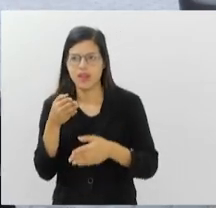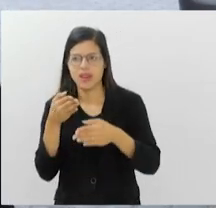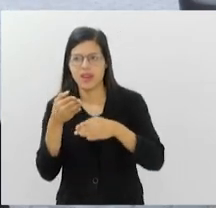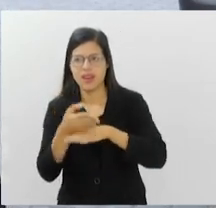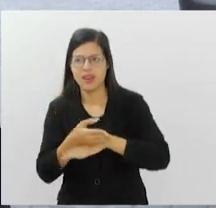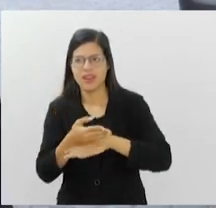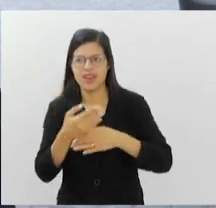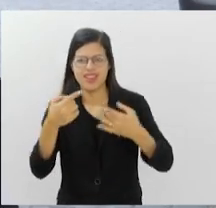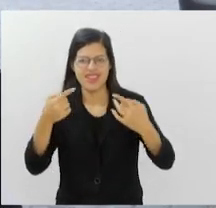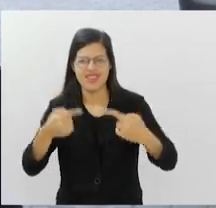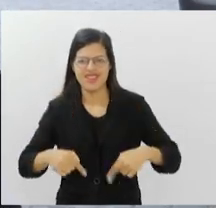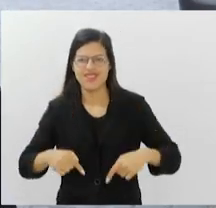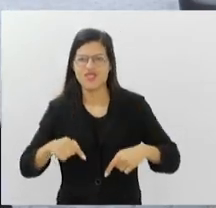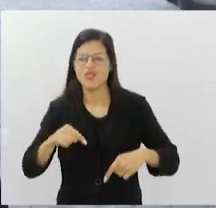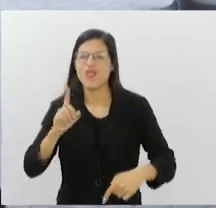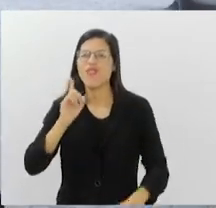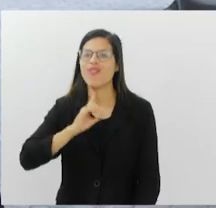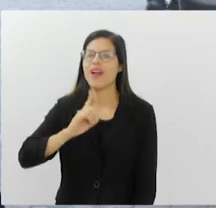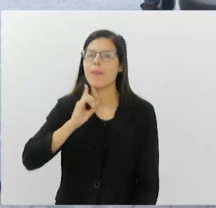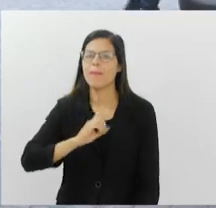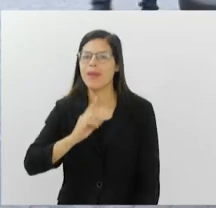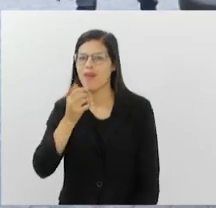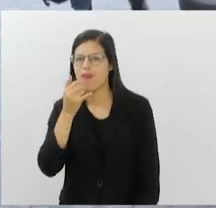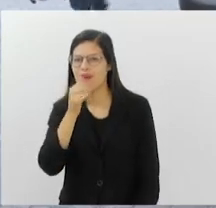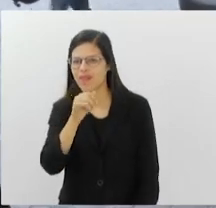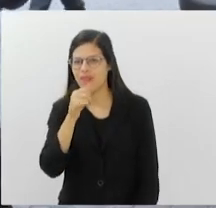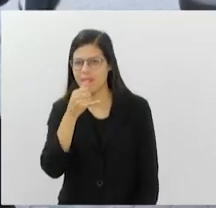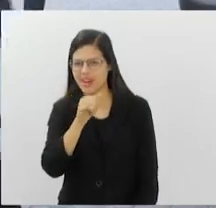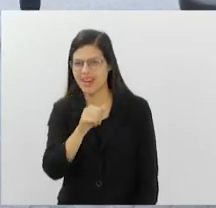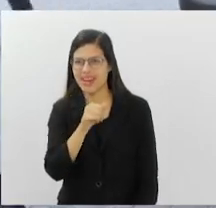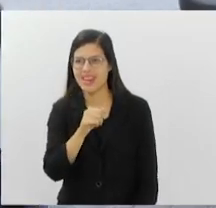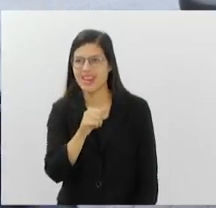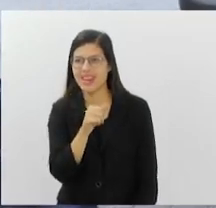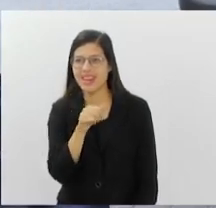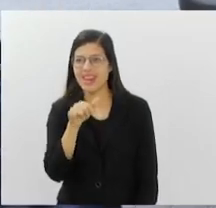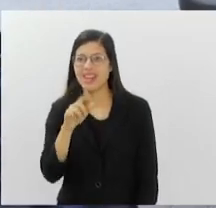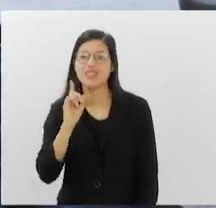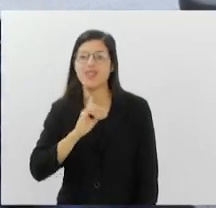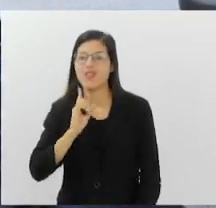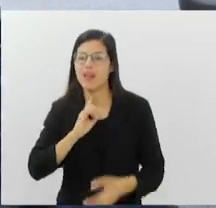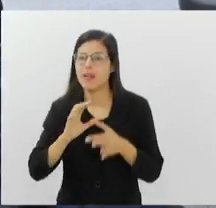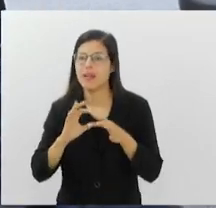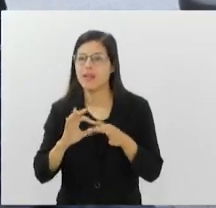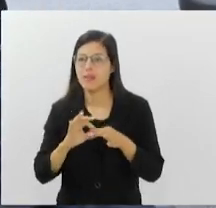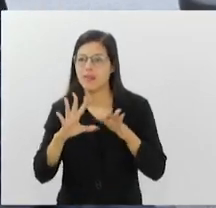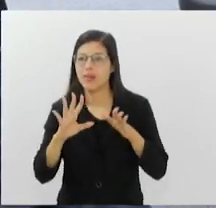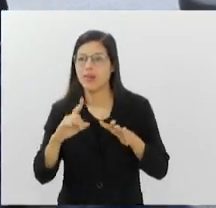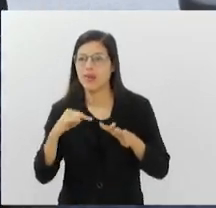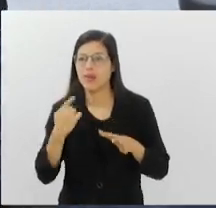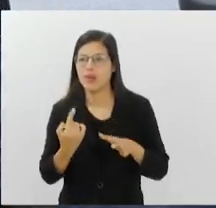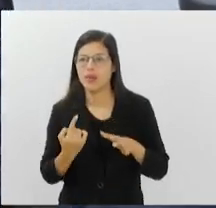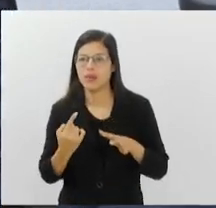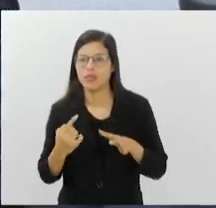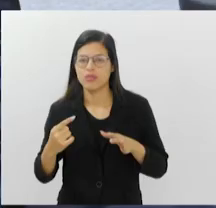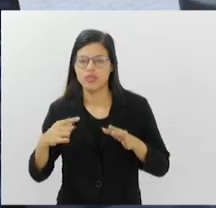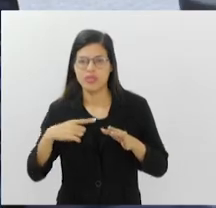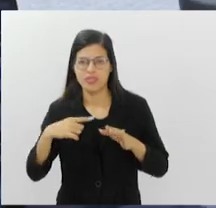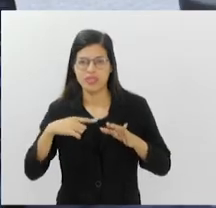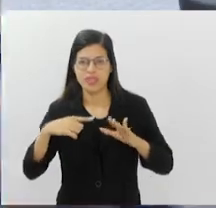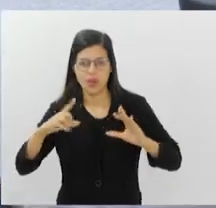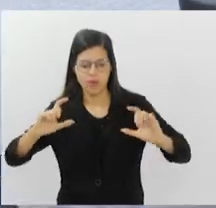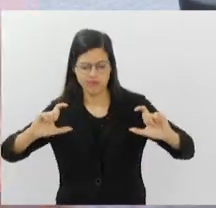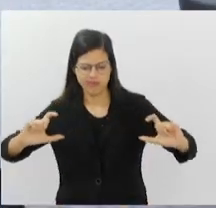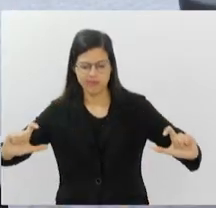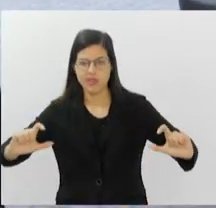essa você não sabia. Vamos entrar no Fla-Flu, o Flamengo permitiu, vamos entrar com uma faixa de 9 metros no